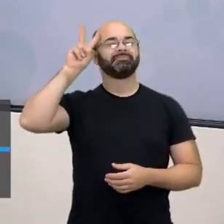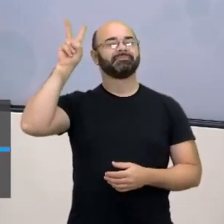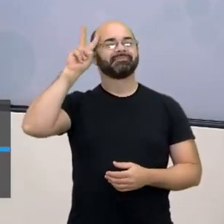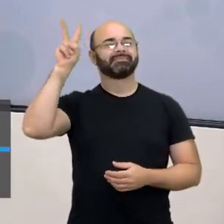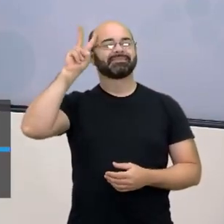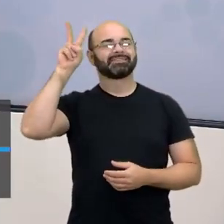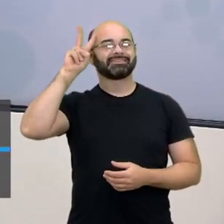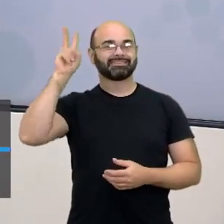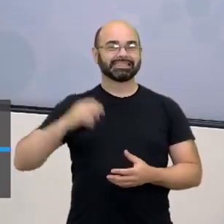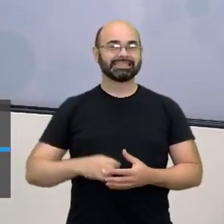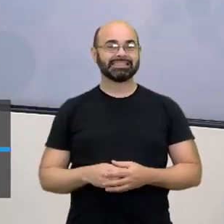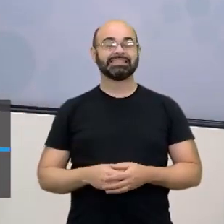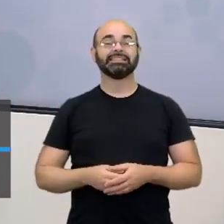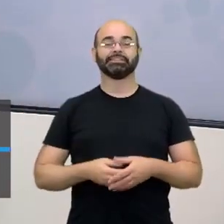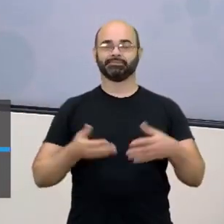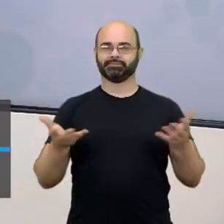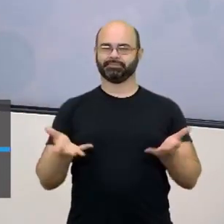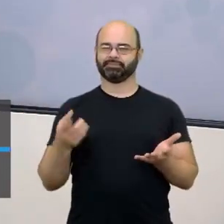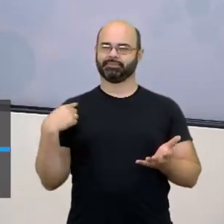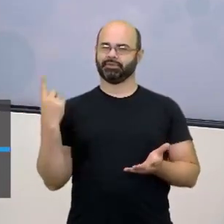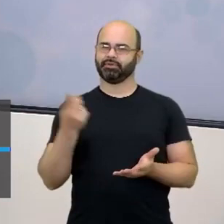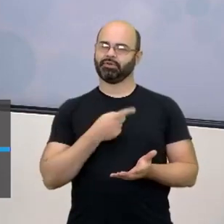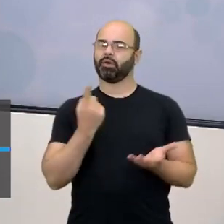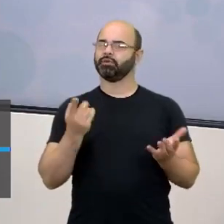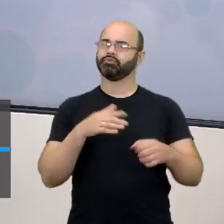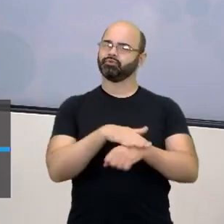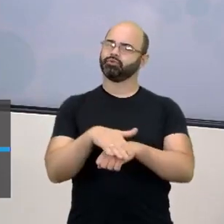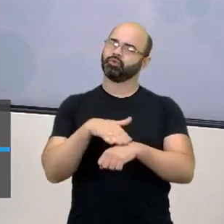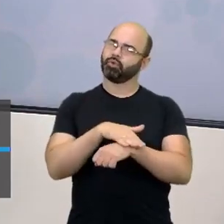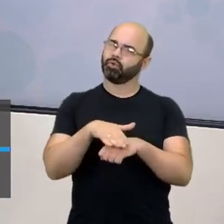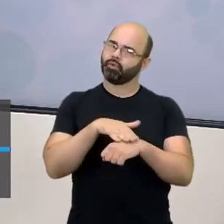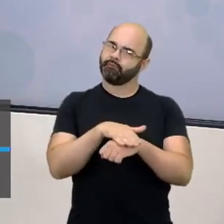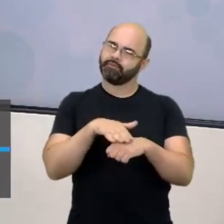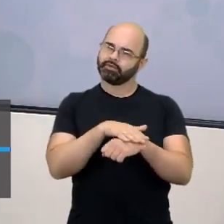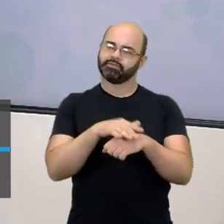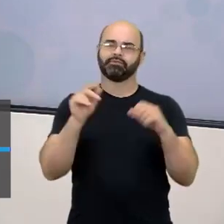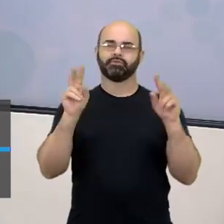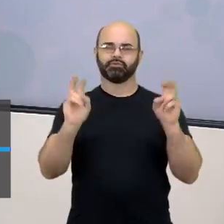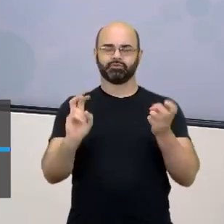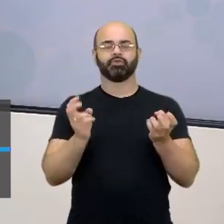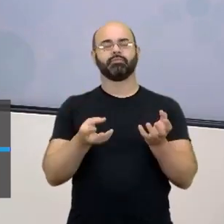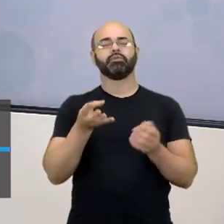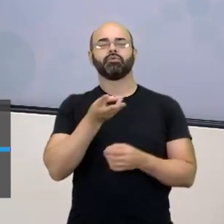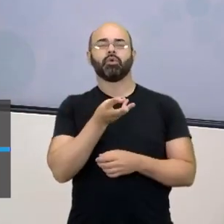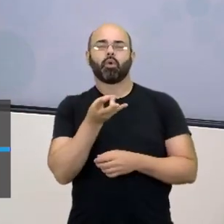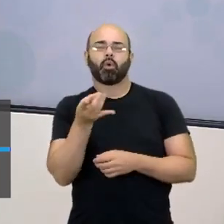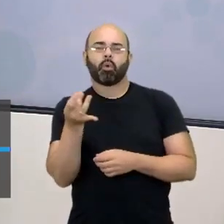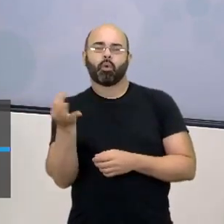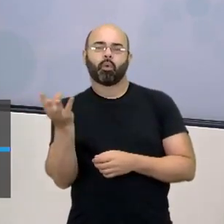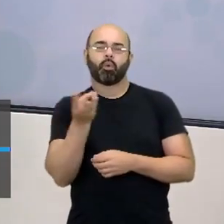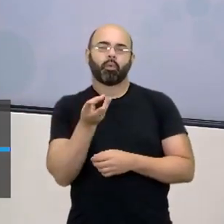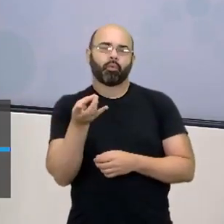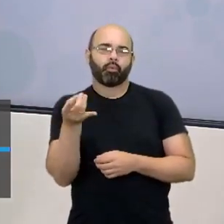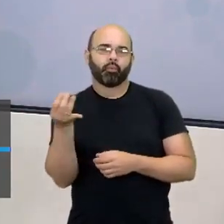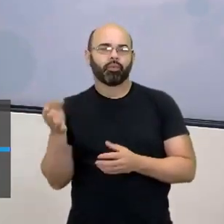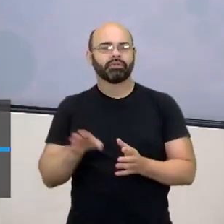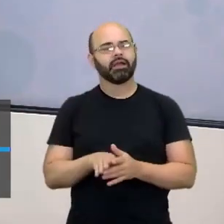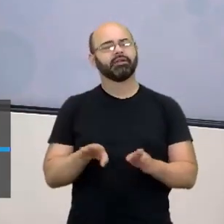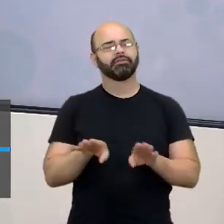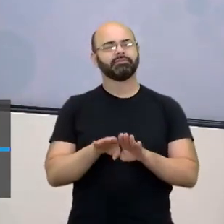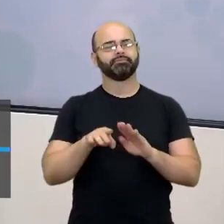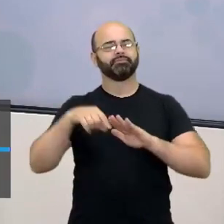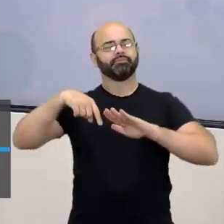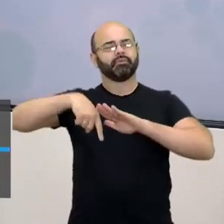nós vamos continuar falando bastante aí sobre a ideia da contagem, o princípio fundamental da contagem, e adentrar mais